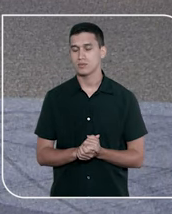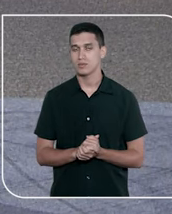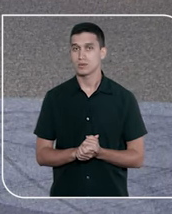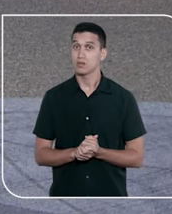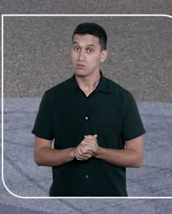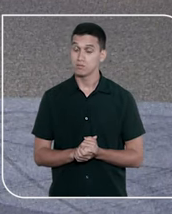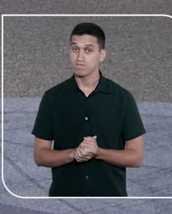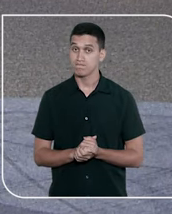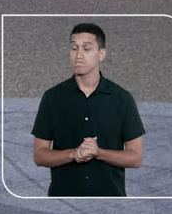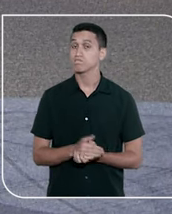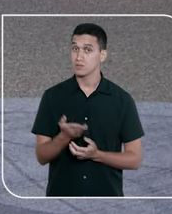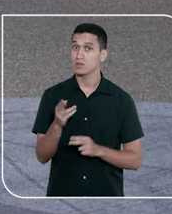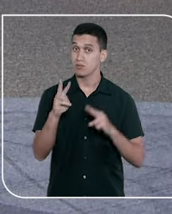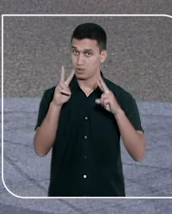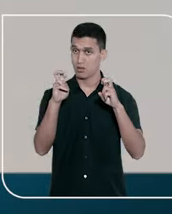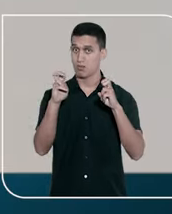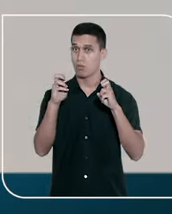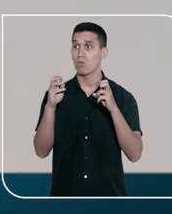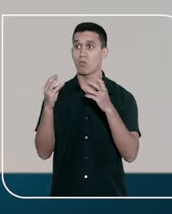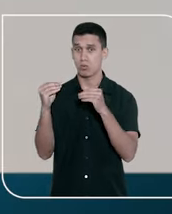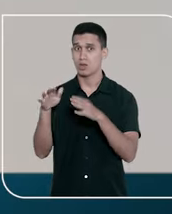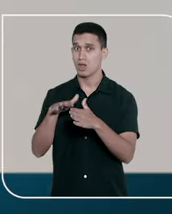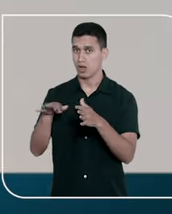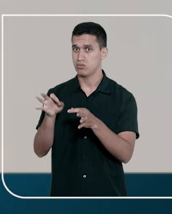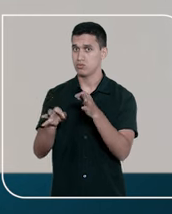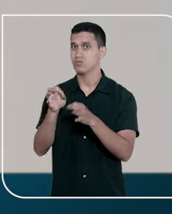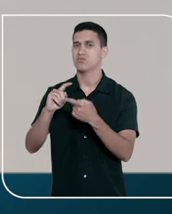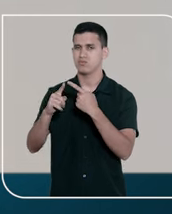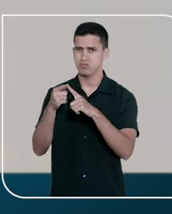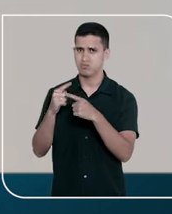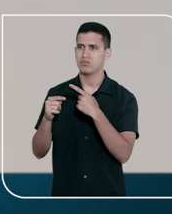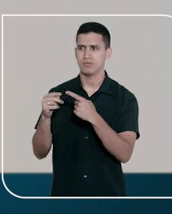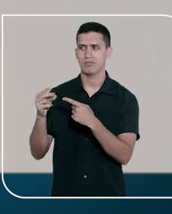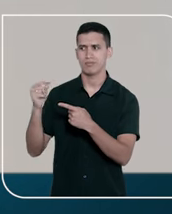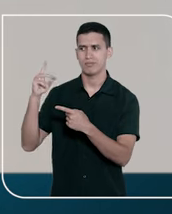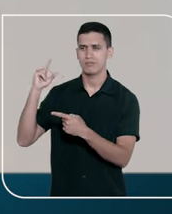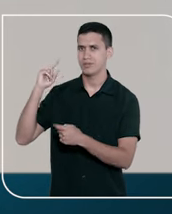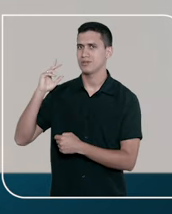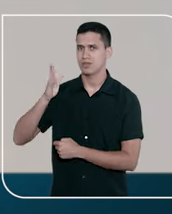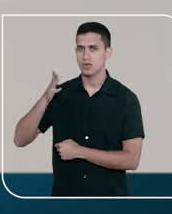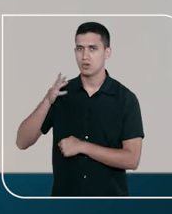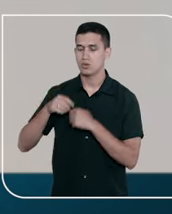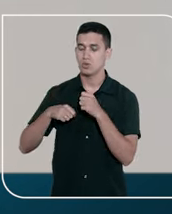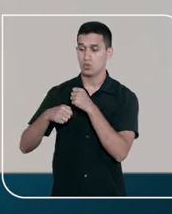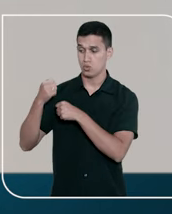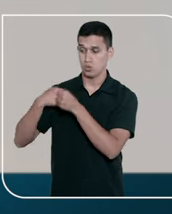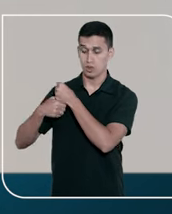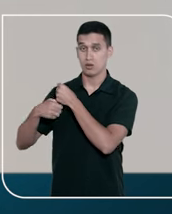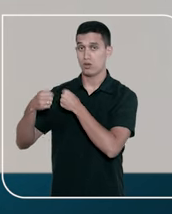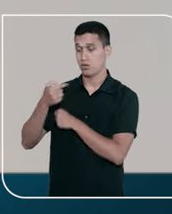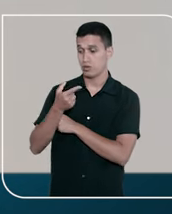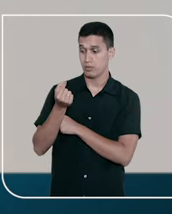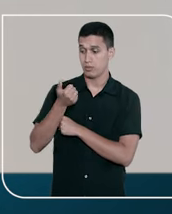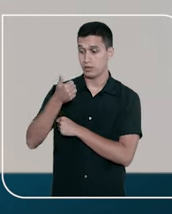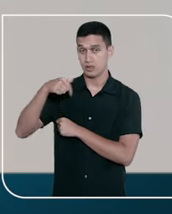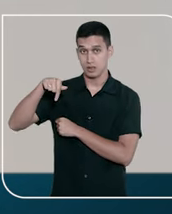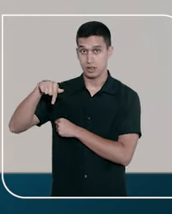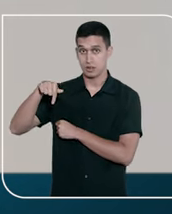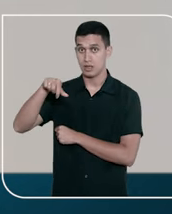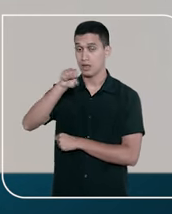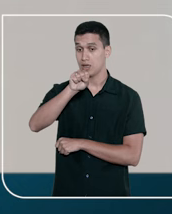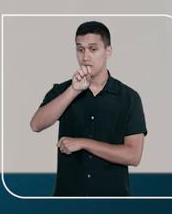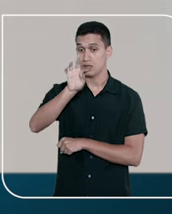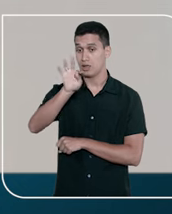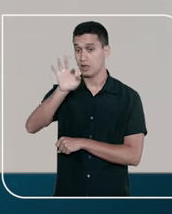Esse foi um tema bastante debatido por vários anos. Em 2017, o Supremo Tribunal